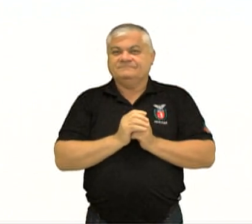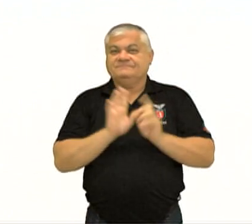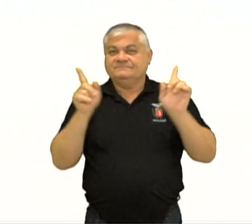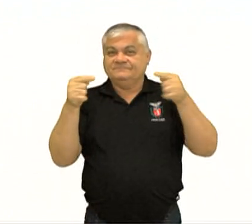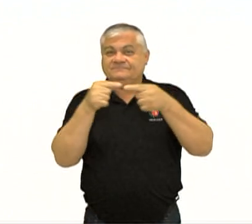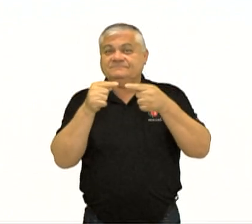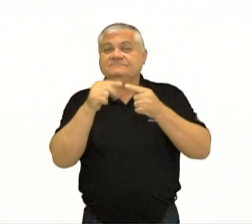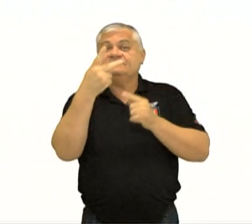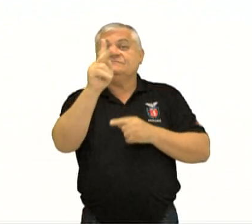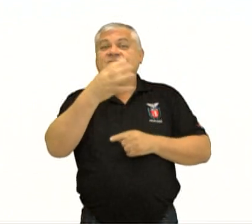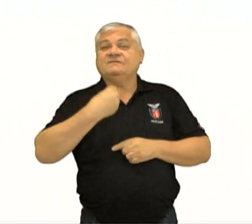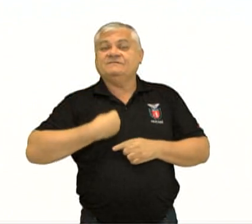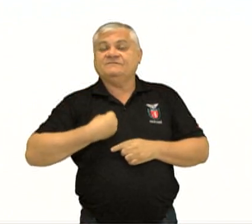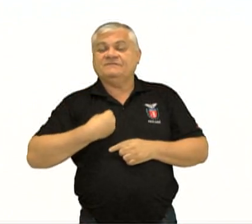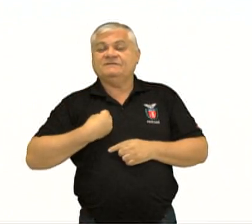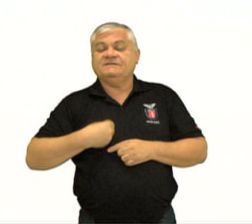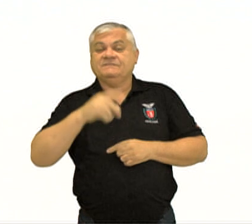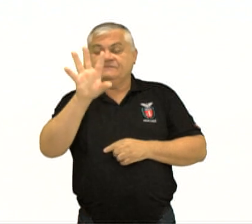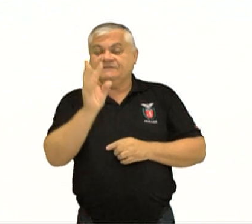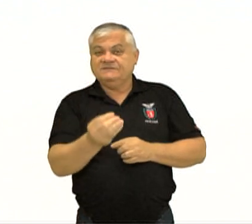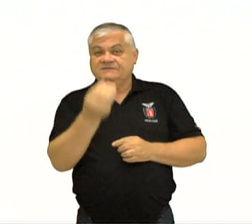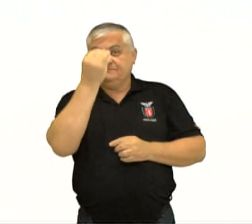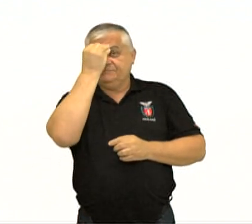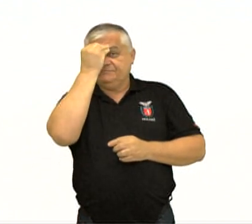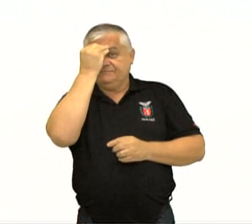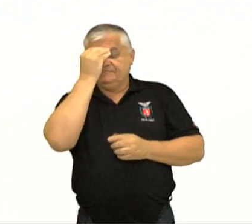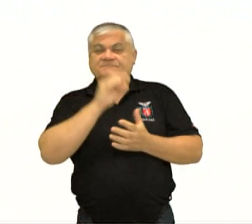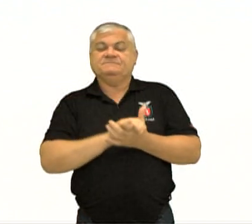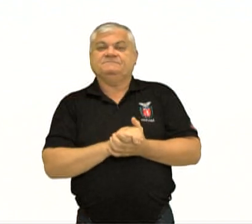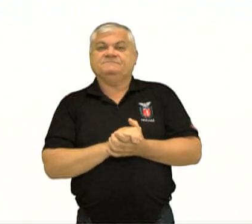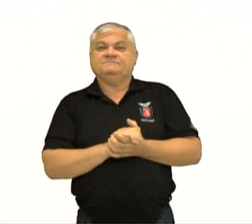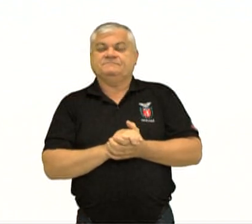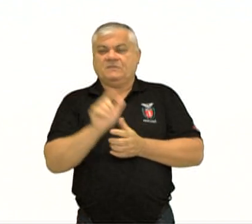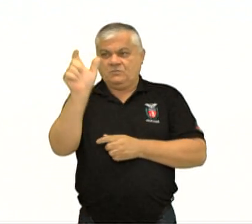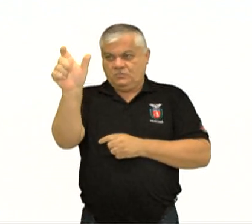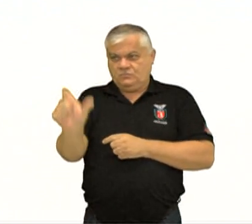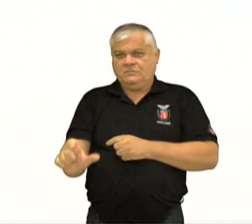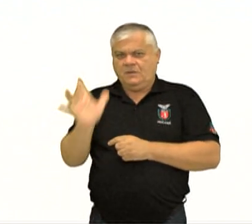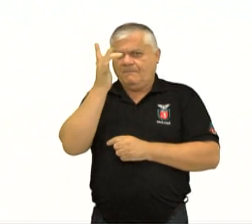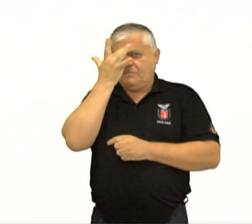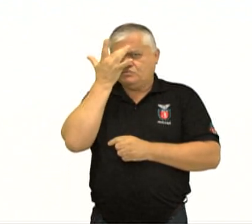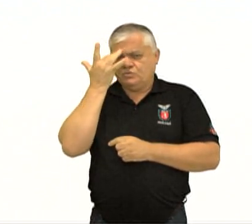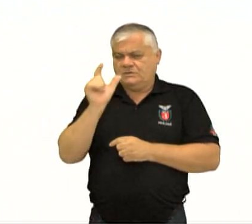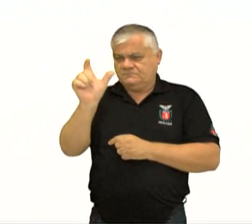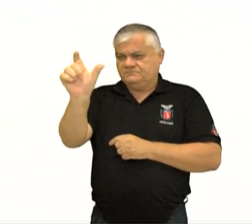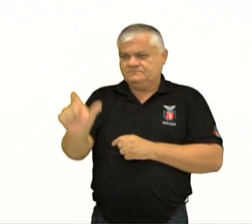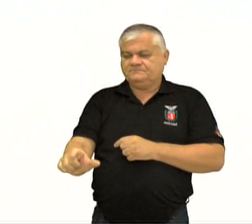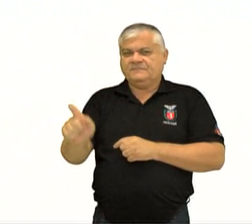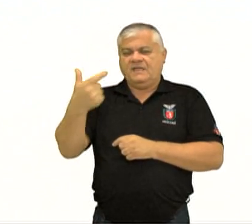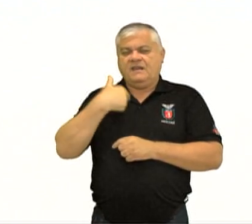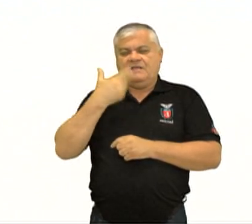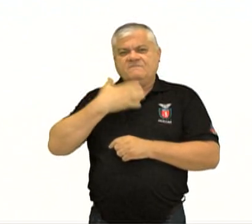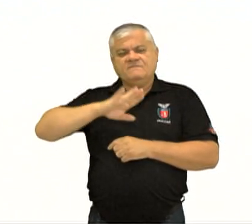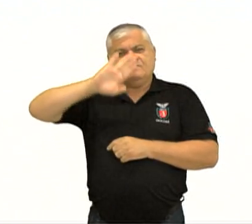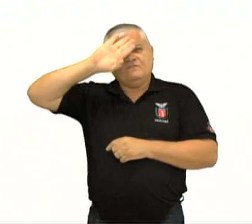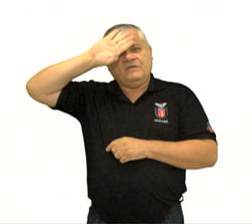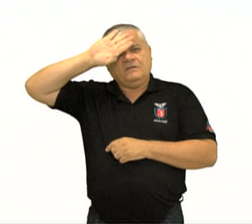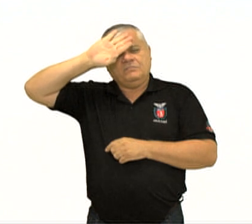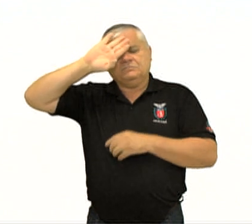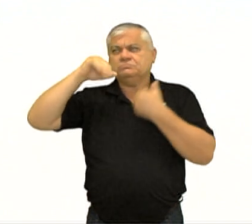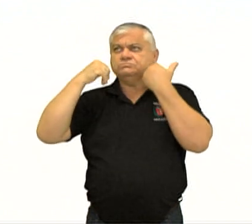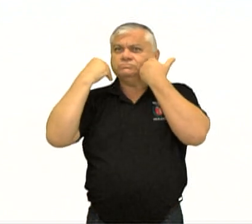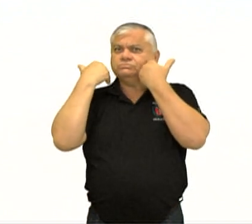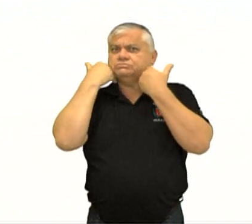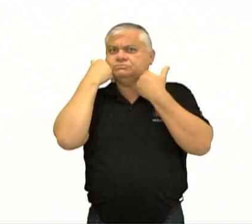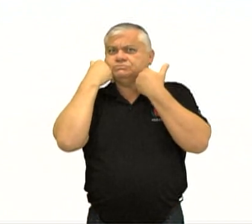dia a dia para que você não esqueça. Uma pessoa, quando ela está com febre, ela está